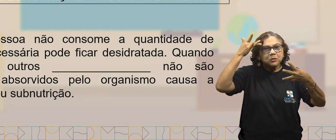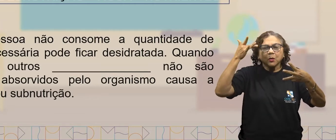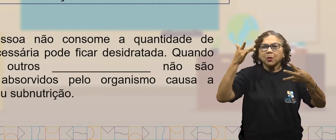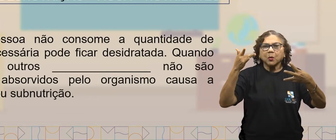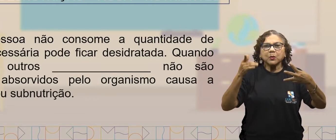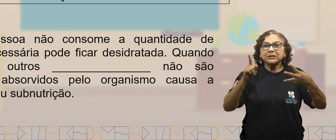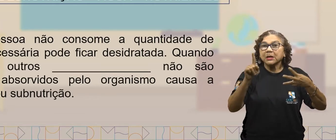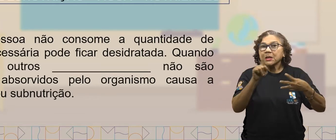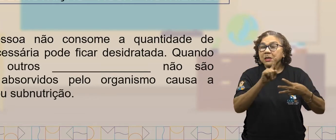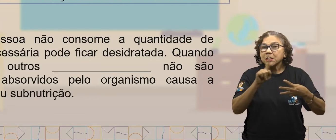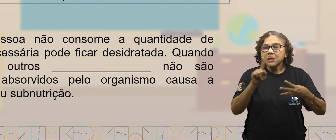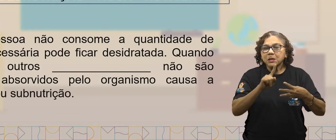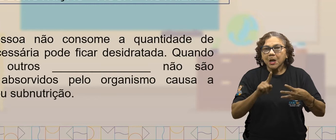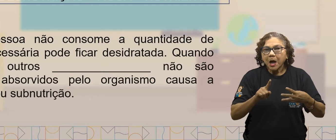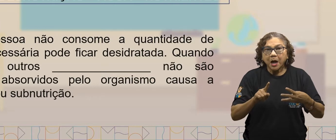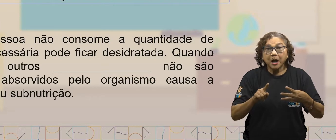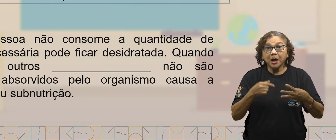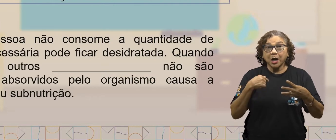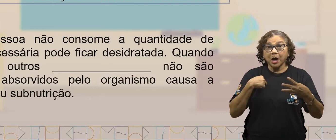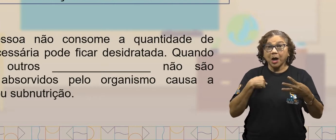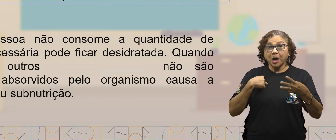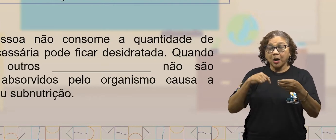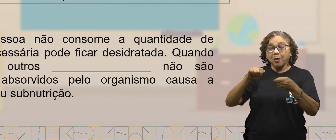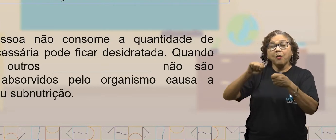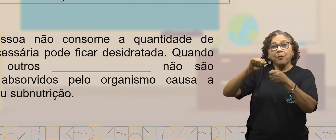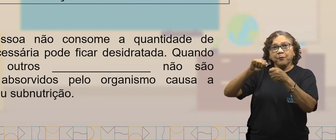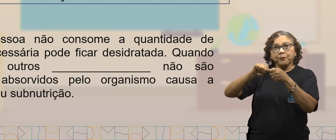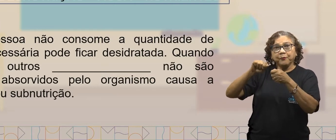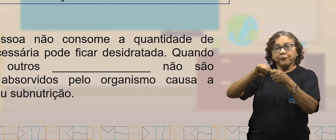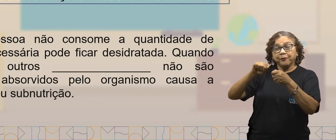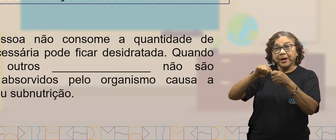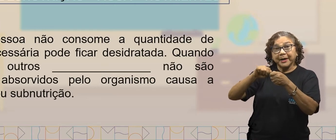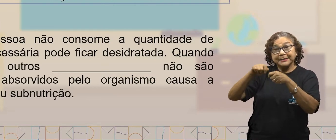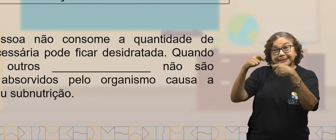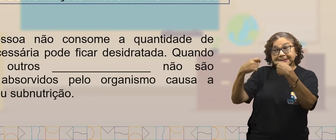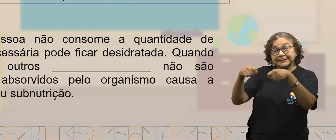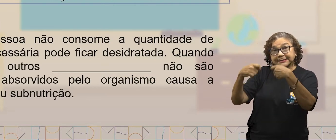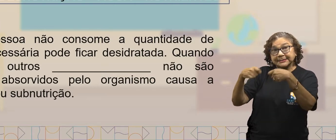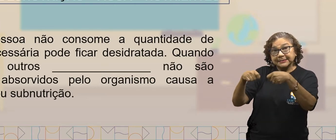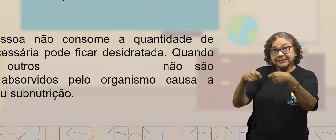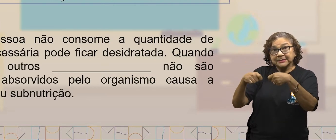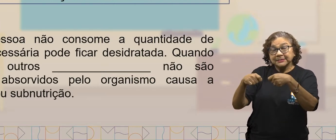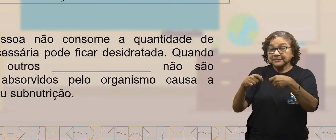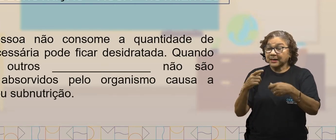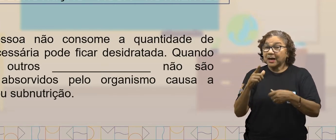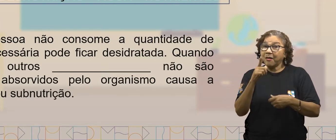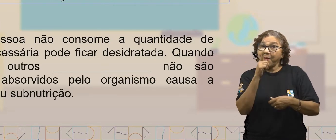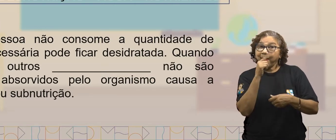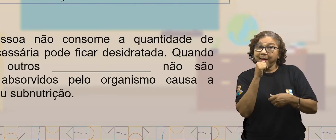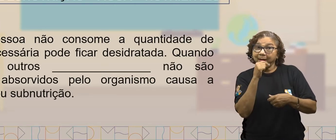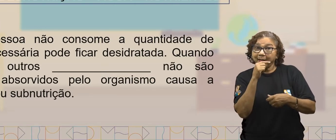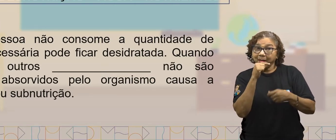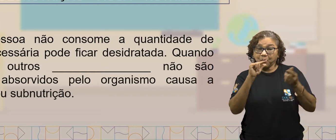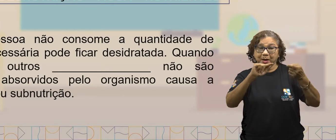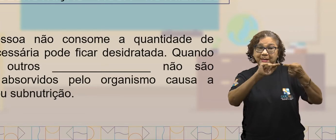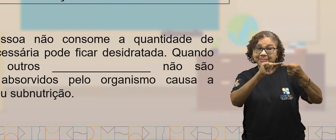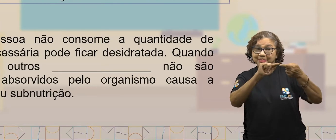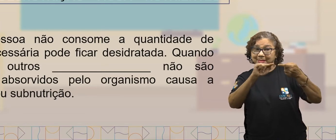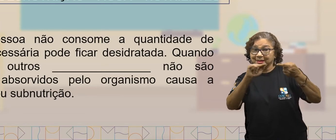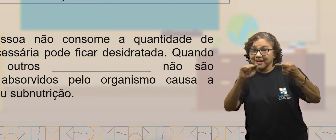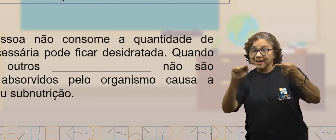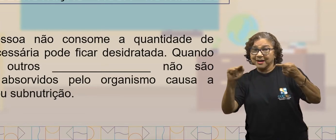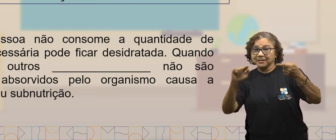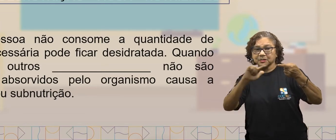de traço necessária, pode ficar desidratada. Quando além da água, outros traços não